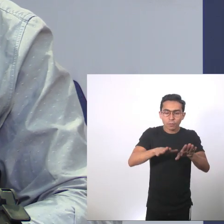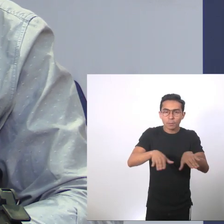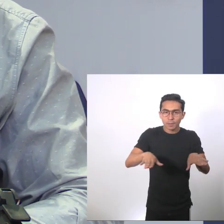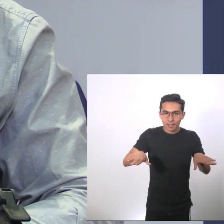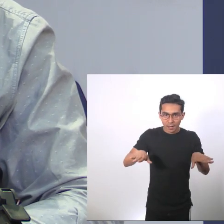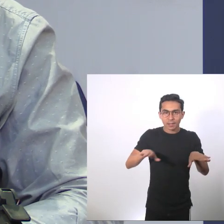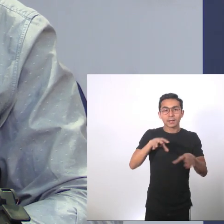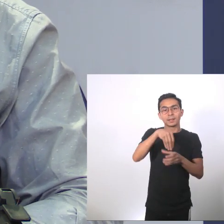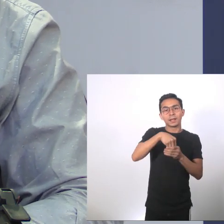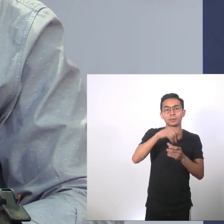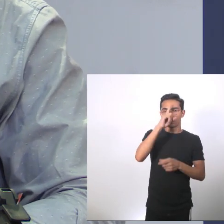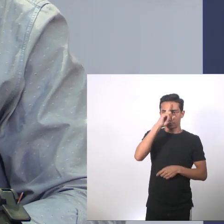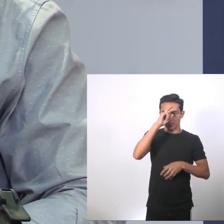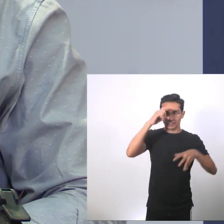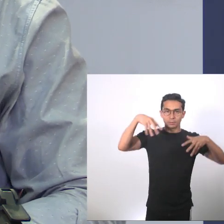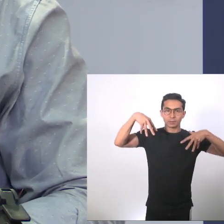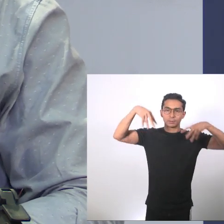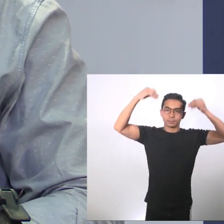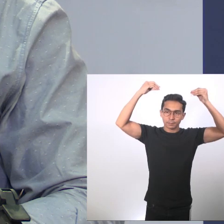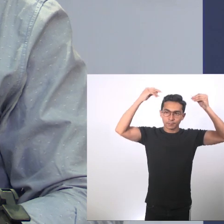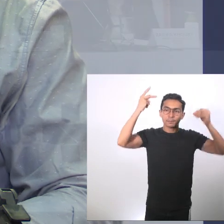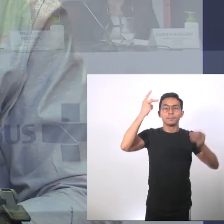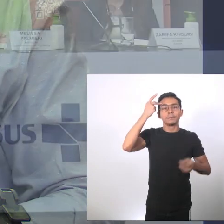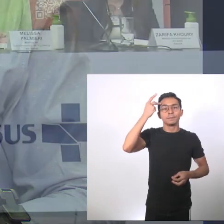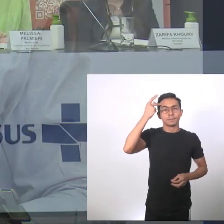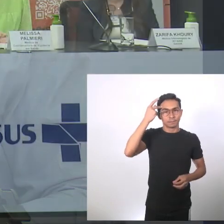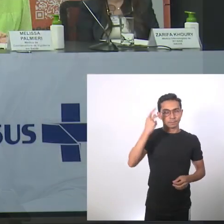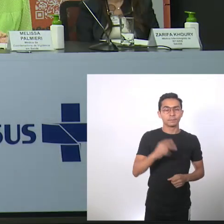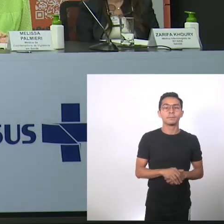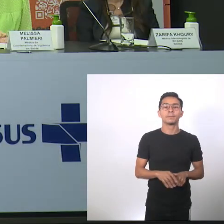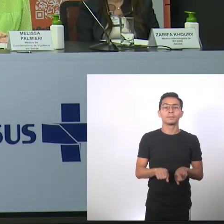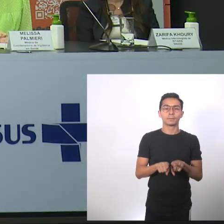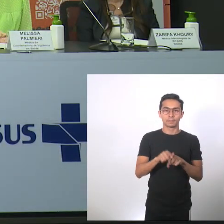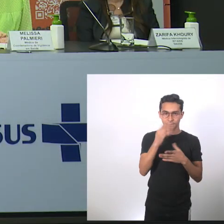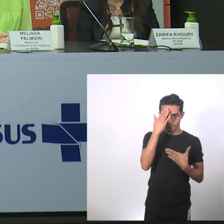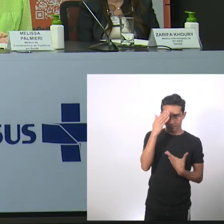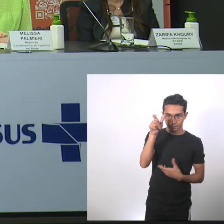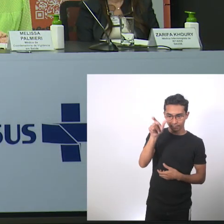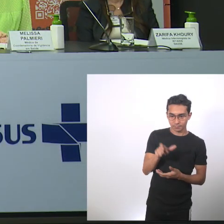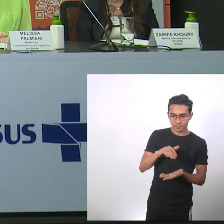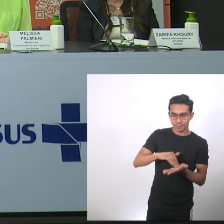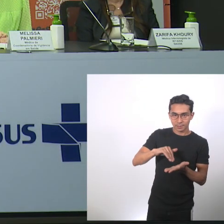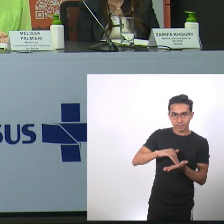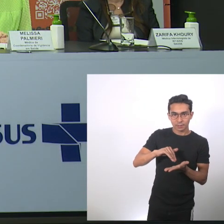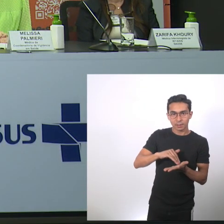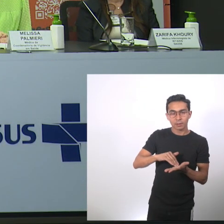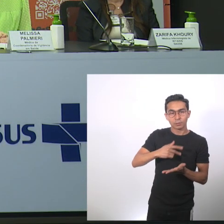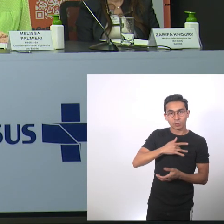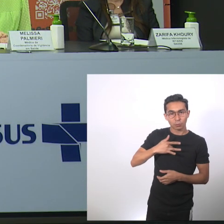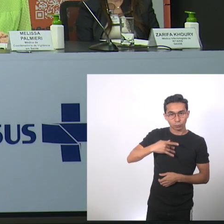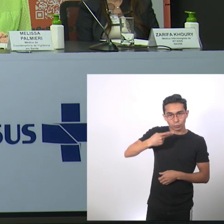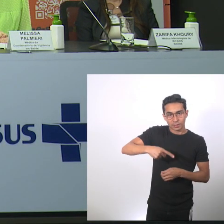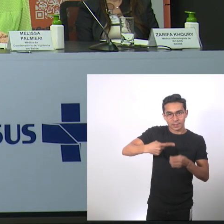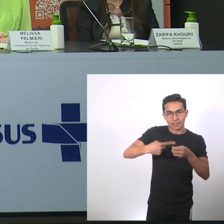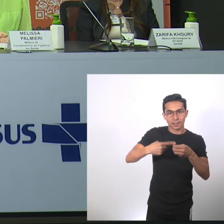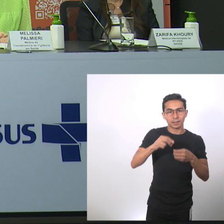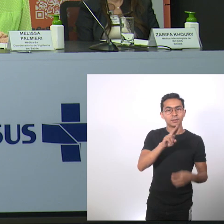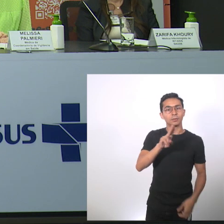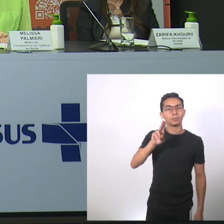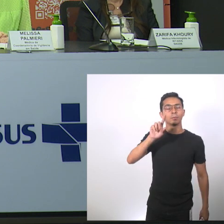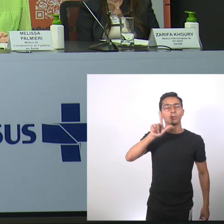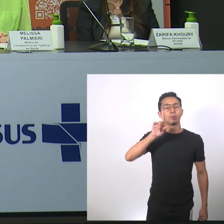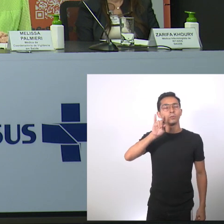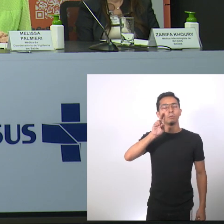da Santa Casa de São Paulo, agradecer ao nosso secretário municipal da Saúde, Luiz Carlos Amarco,